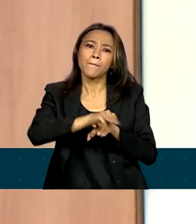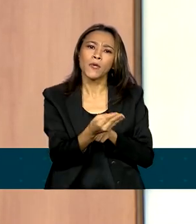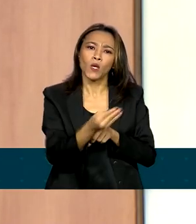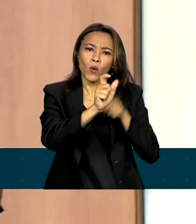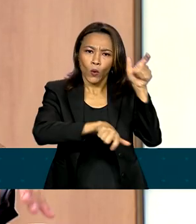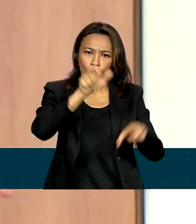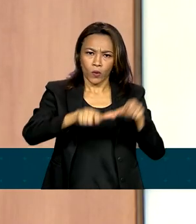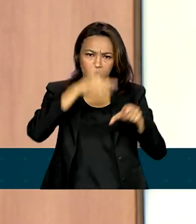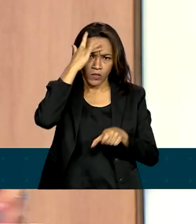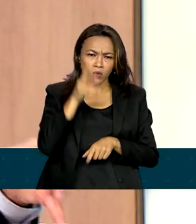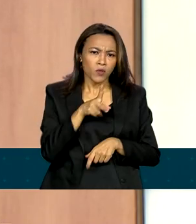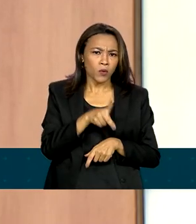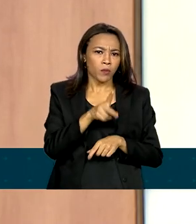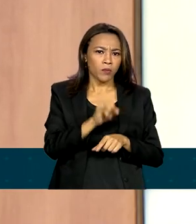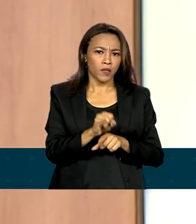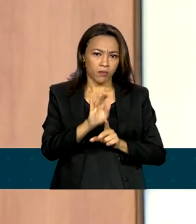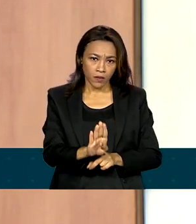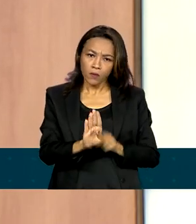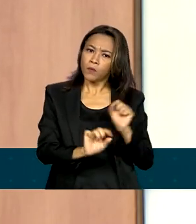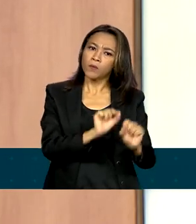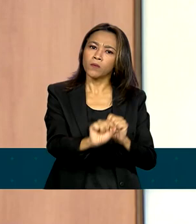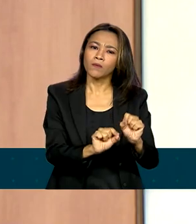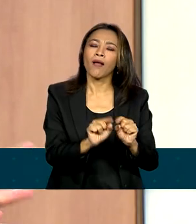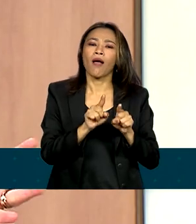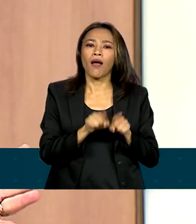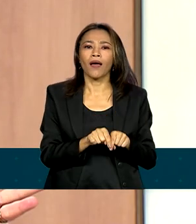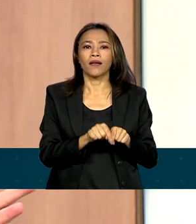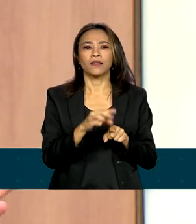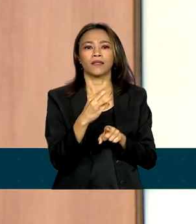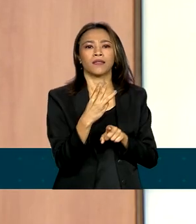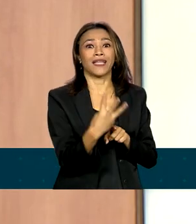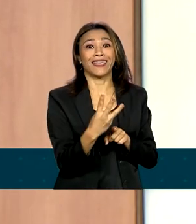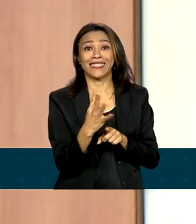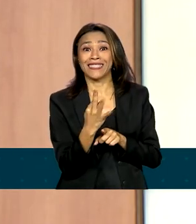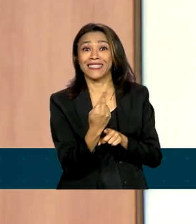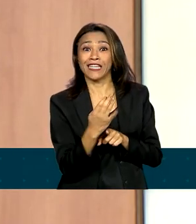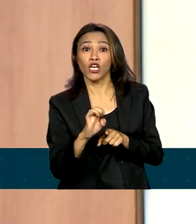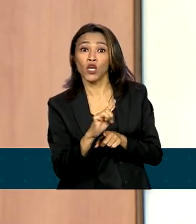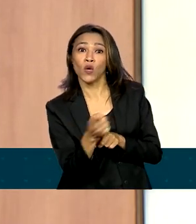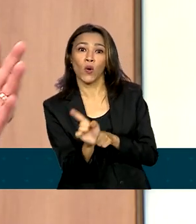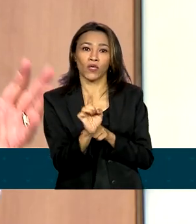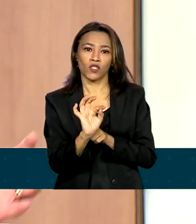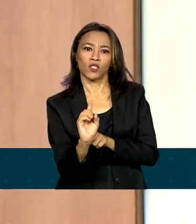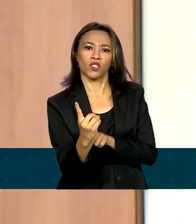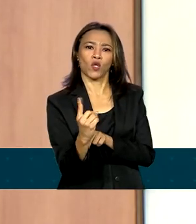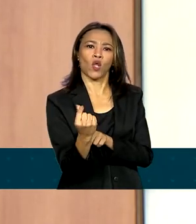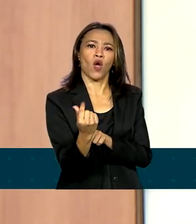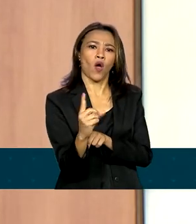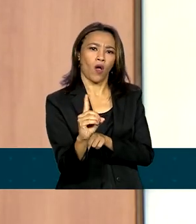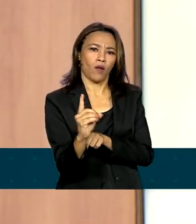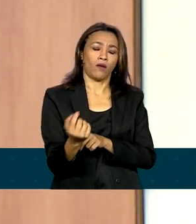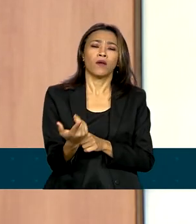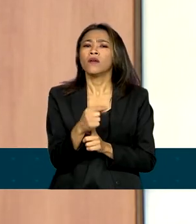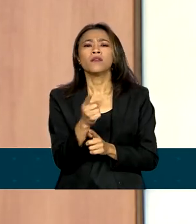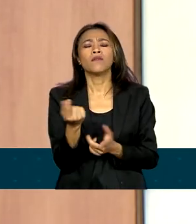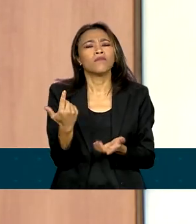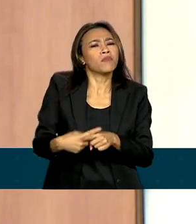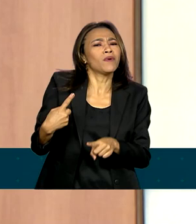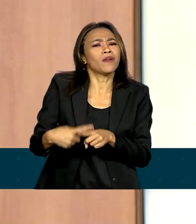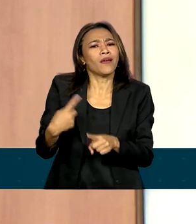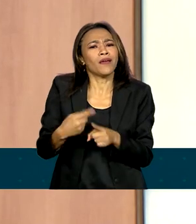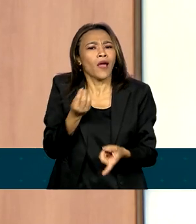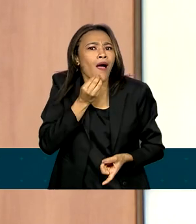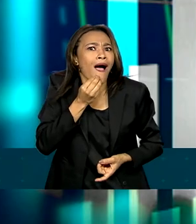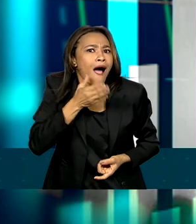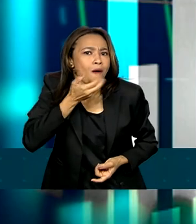um PIB estimado, dentro do Mercosul, de 3 trilhões de dólares. O que ganharia, então, o Brasil com esse